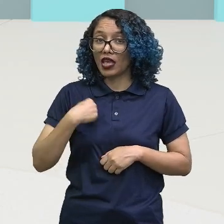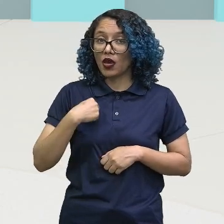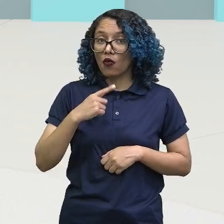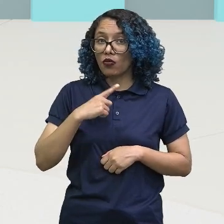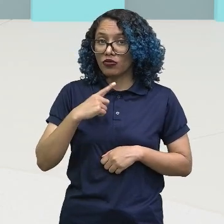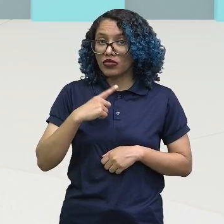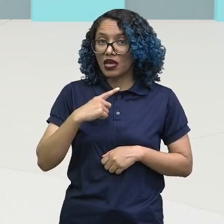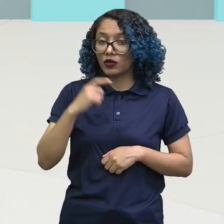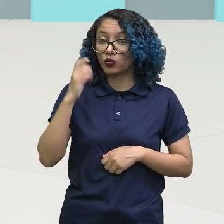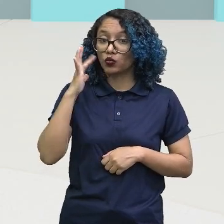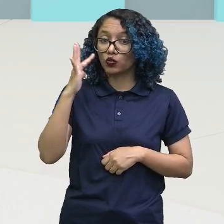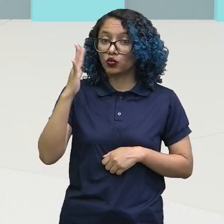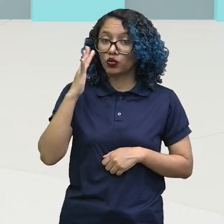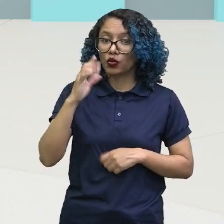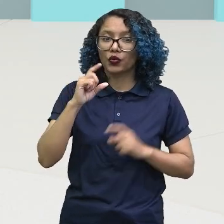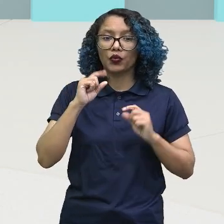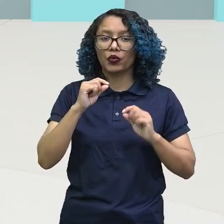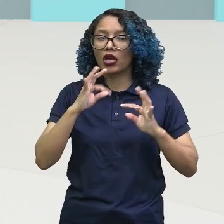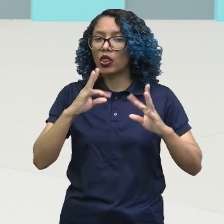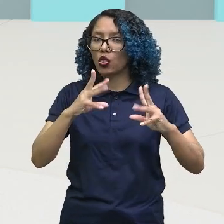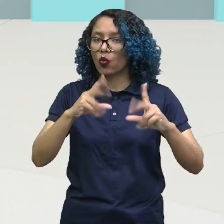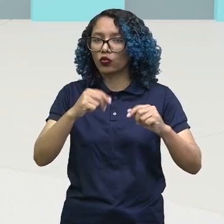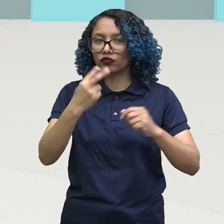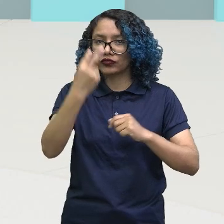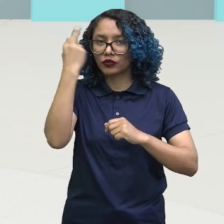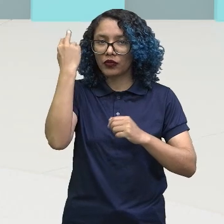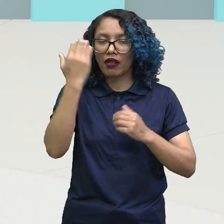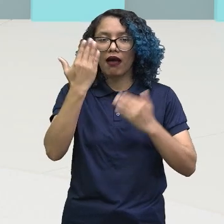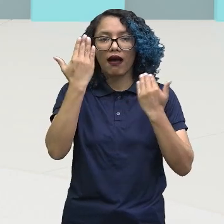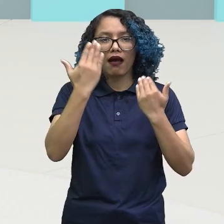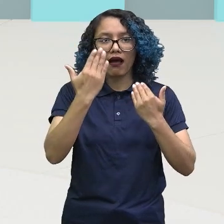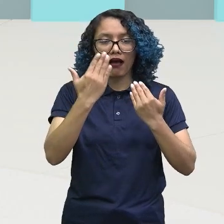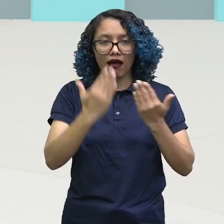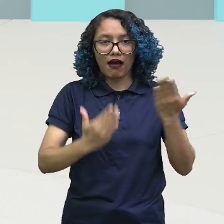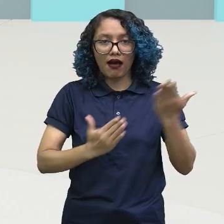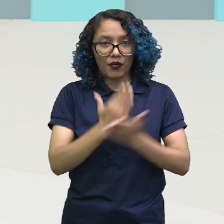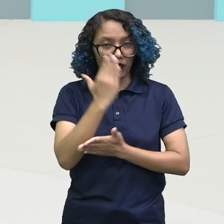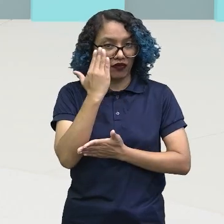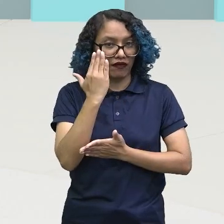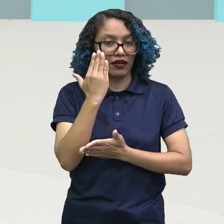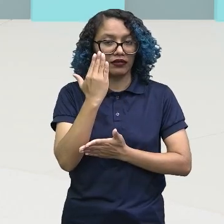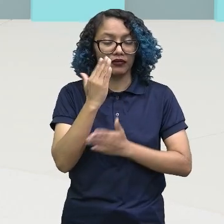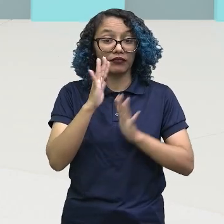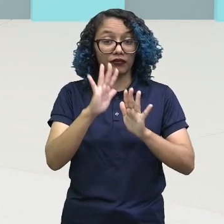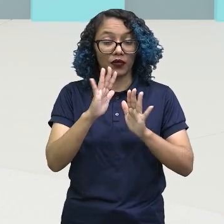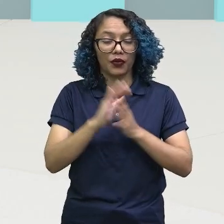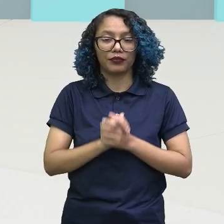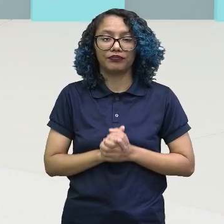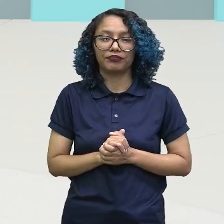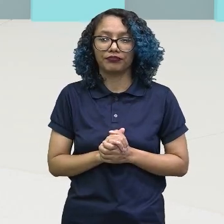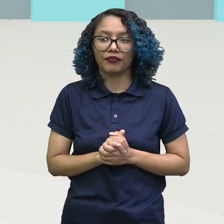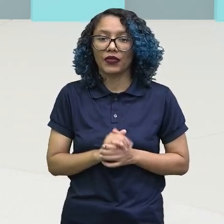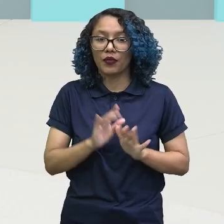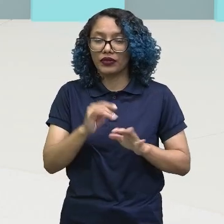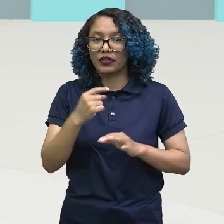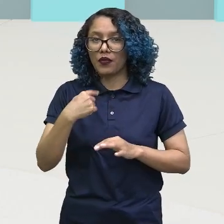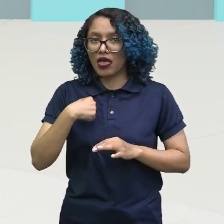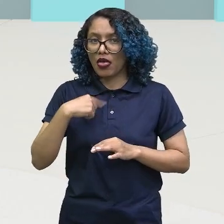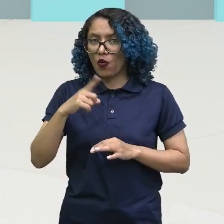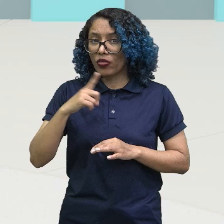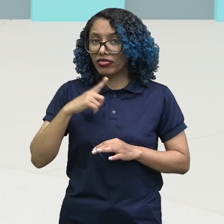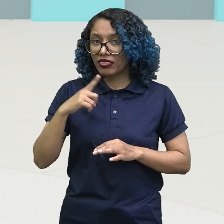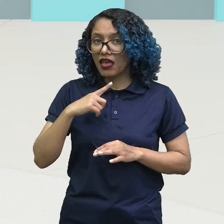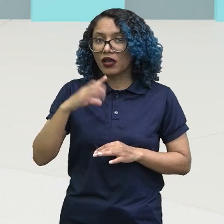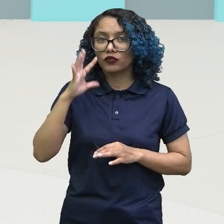que todos sejam aprovados no vestibular. É importante dizer que quando eu digo, eu tenho um